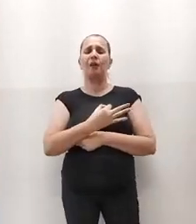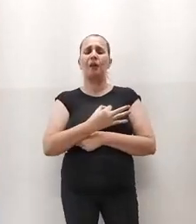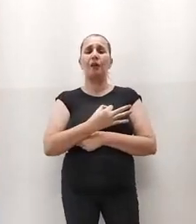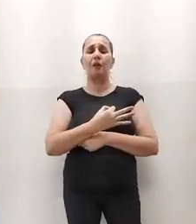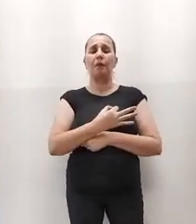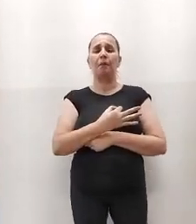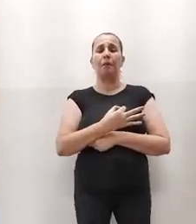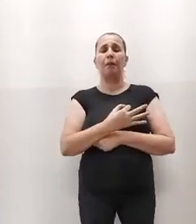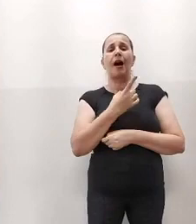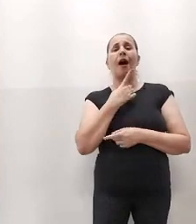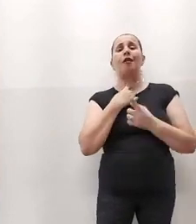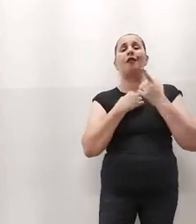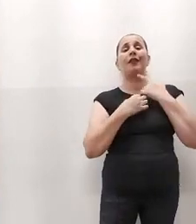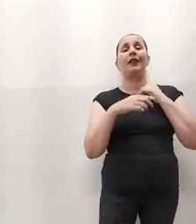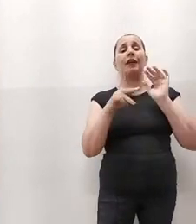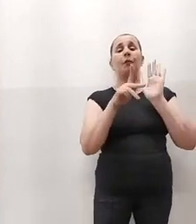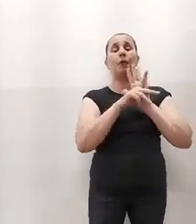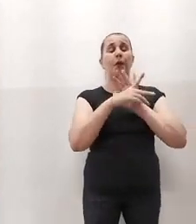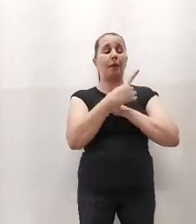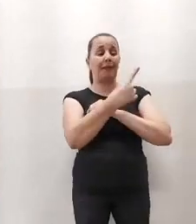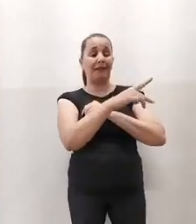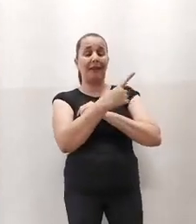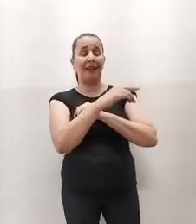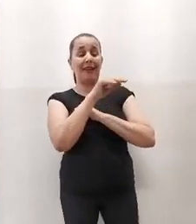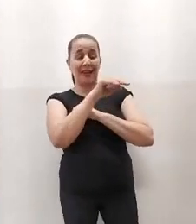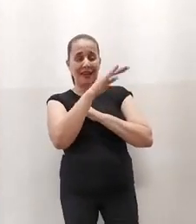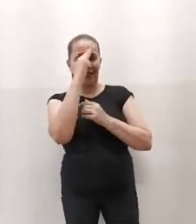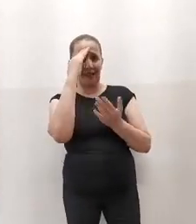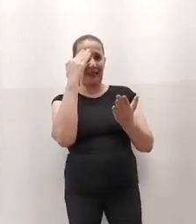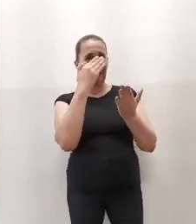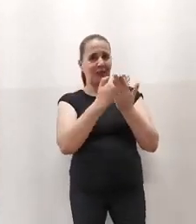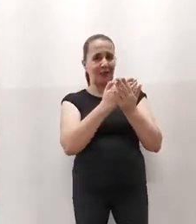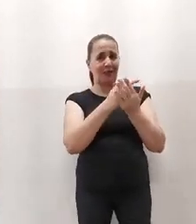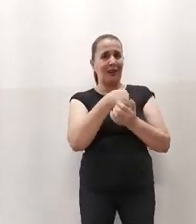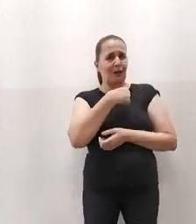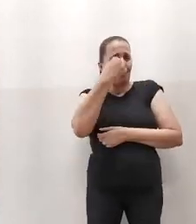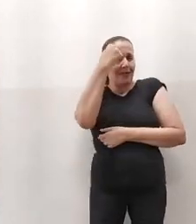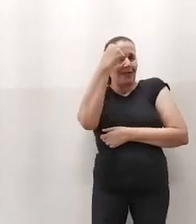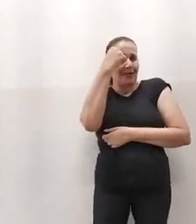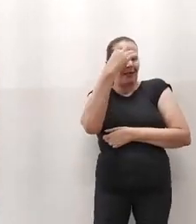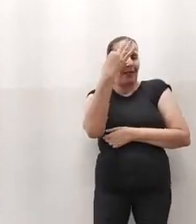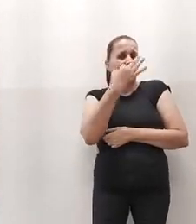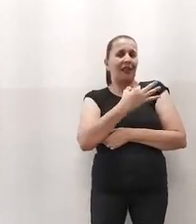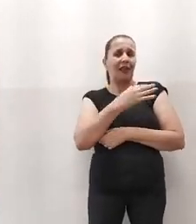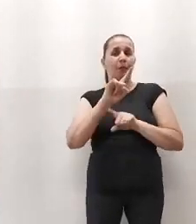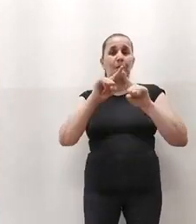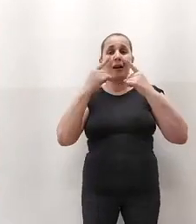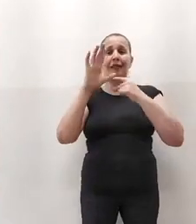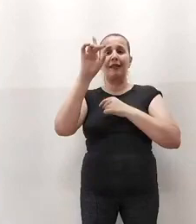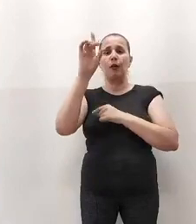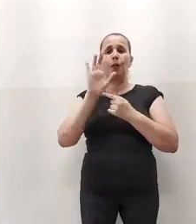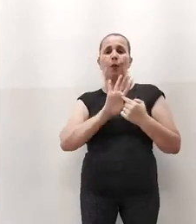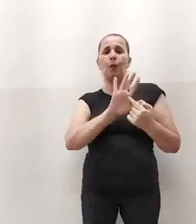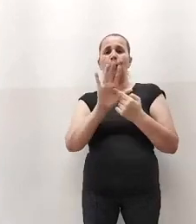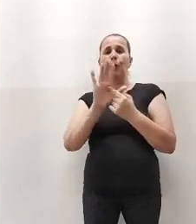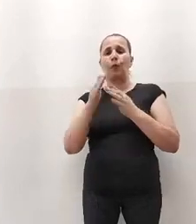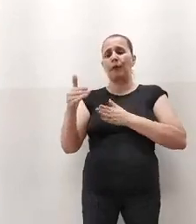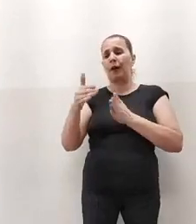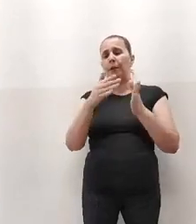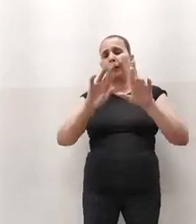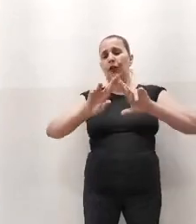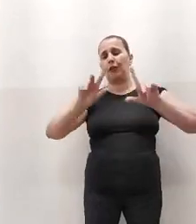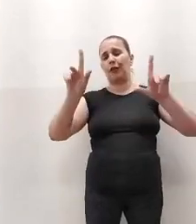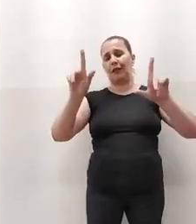Segundo aquilo que ele acreditou na hora ali no momento, ele achava estar certo. e Deus mostrou outro caminho para ele.